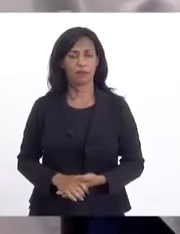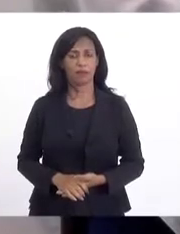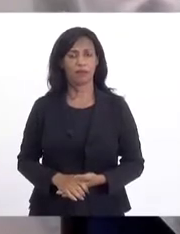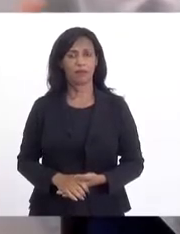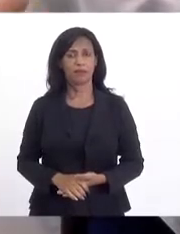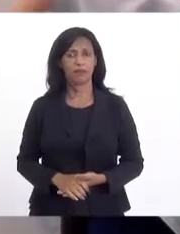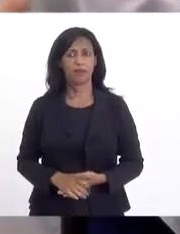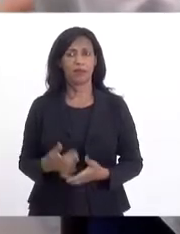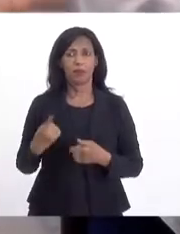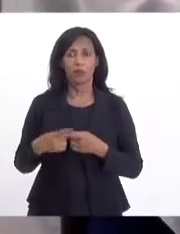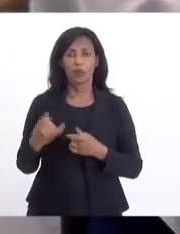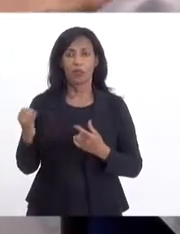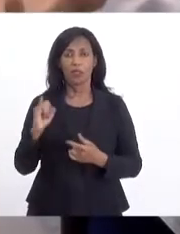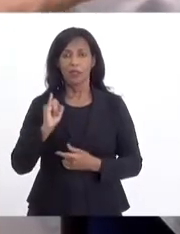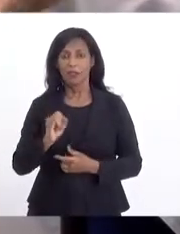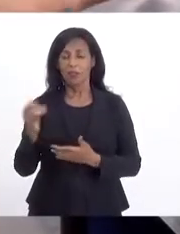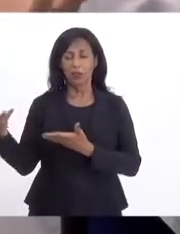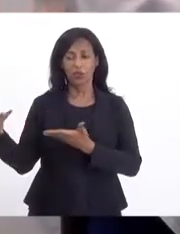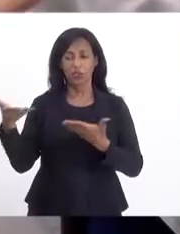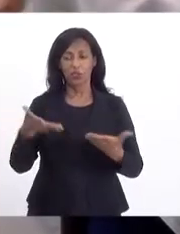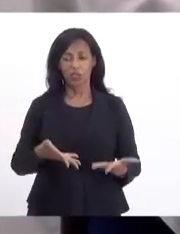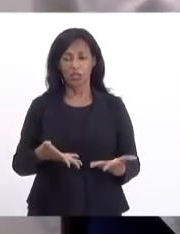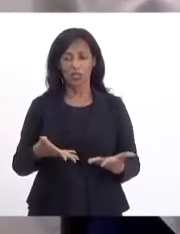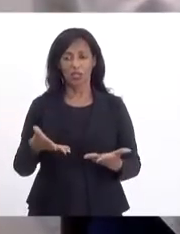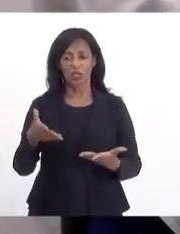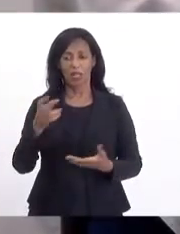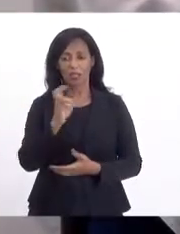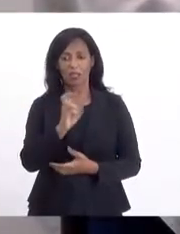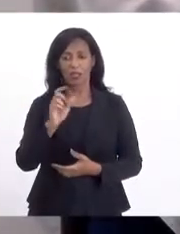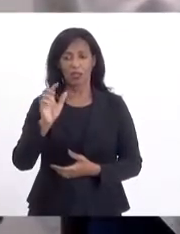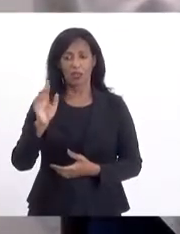conectividade. Porque, se não chega aqui a tecnologia 5G,